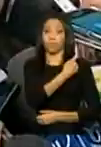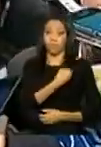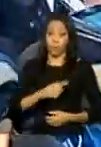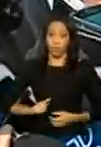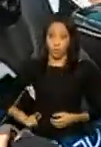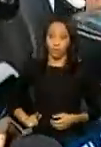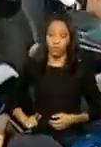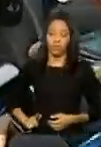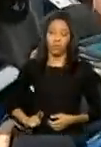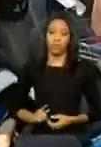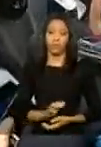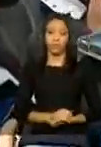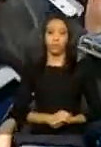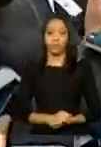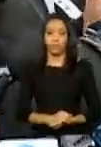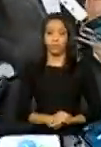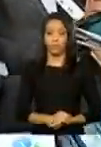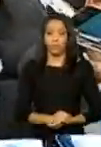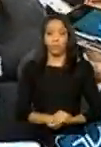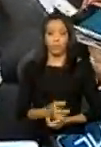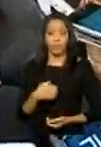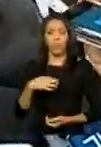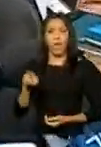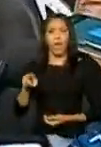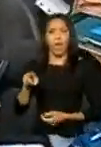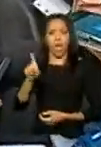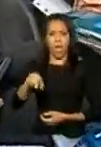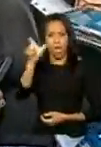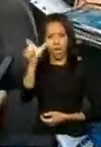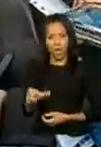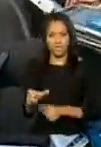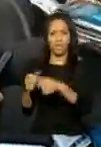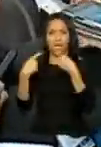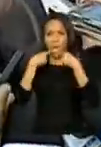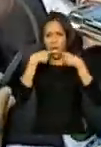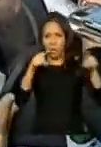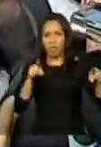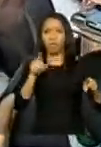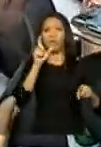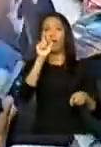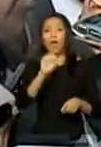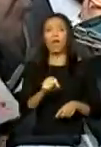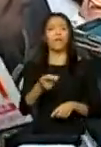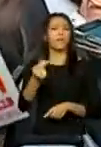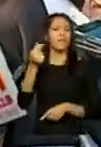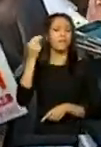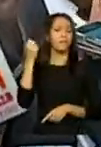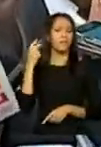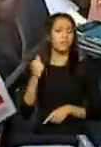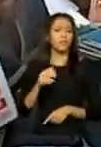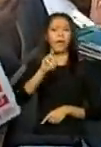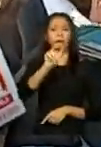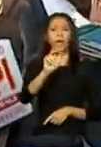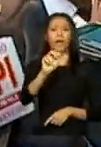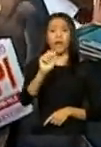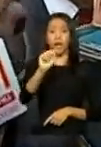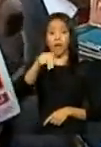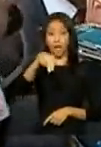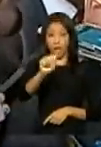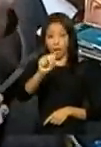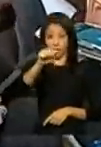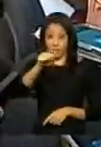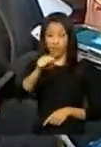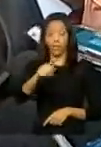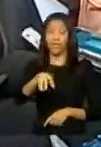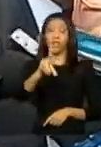Não foi ela que apresentou. Não foi ela que apresentou. Essa denúncia vem do tempo da Ana de Holanda, foi fruto de um sorteio, é